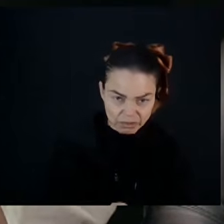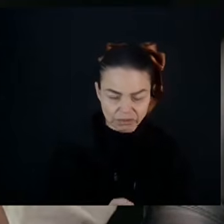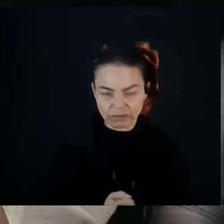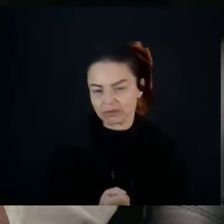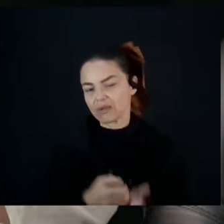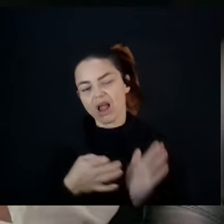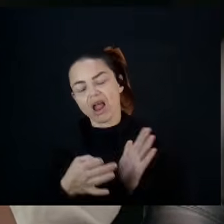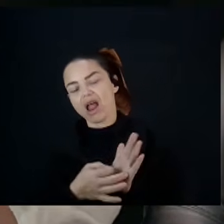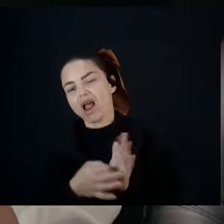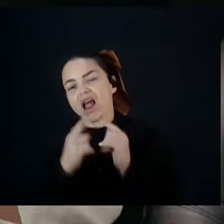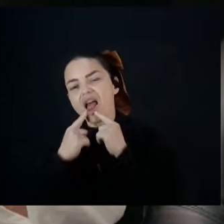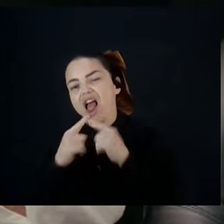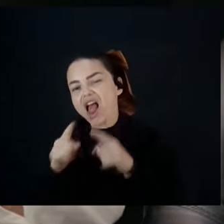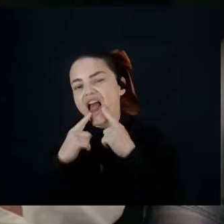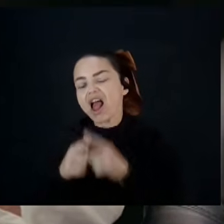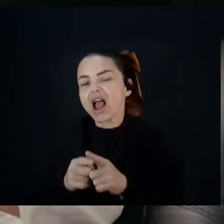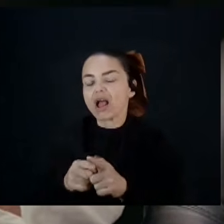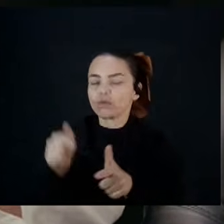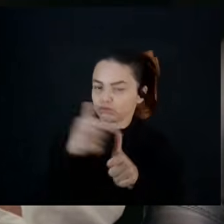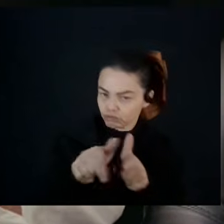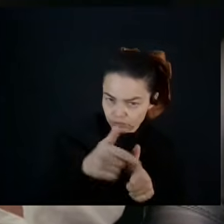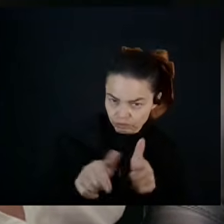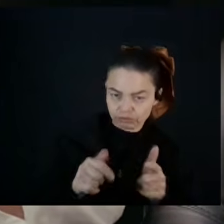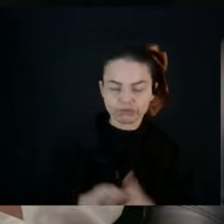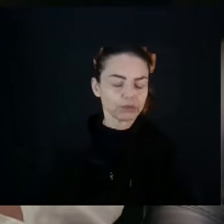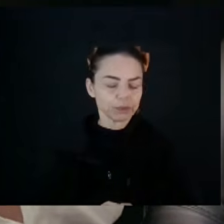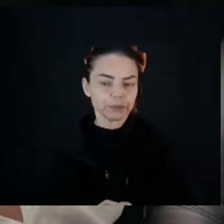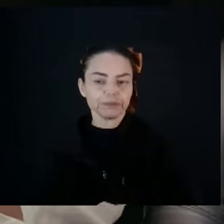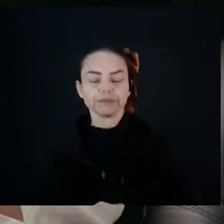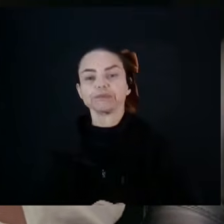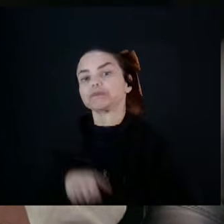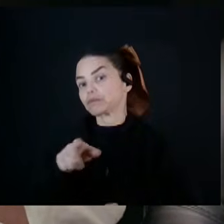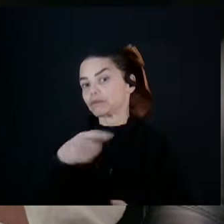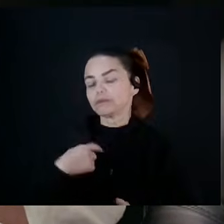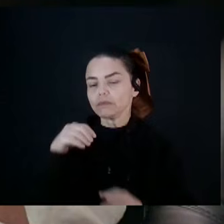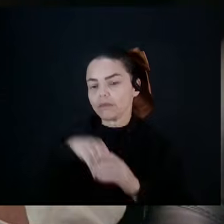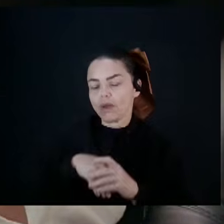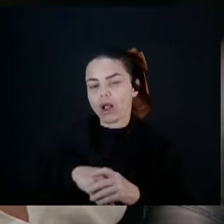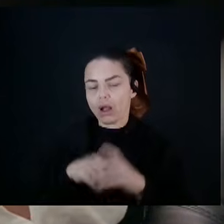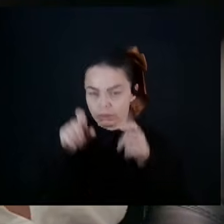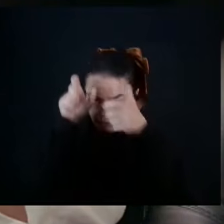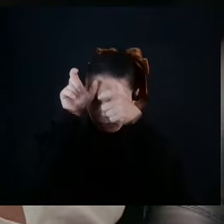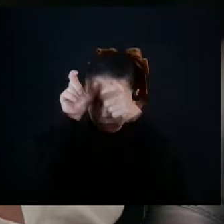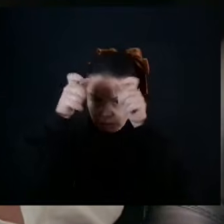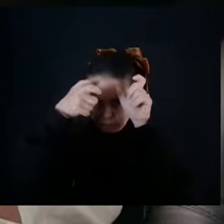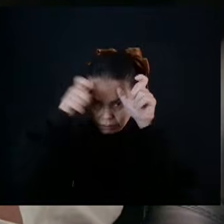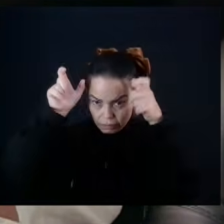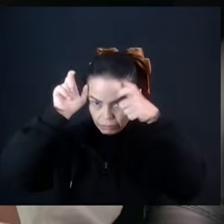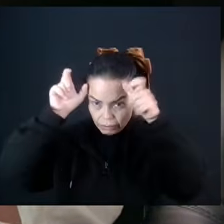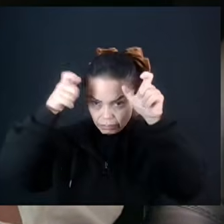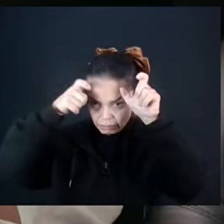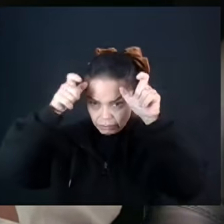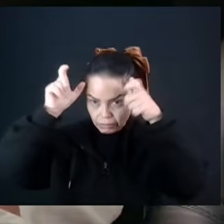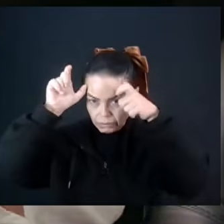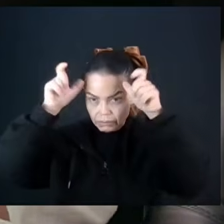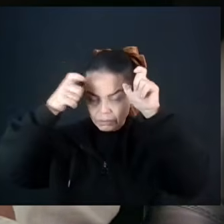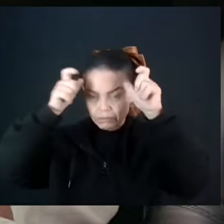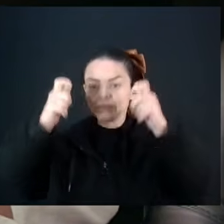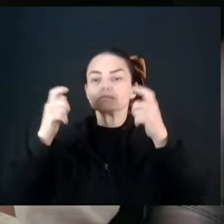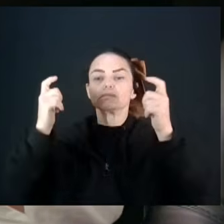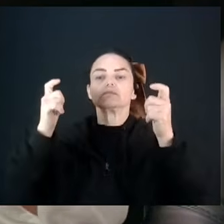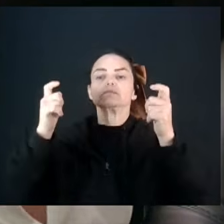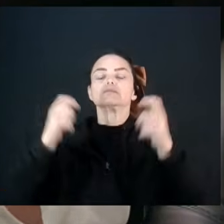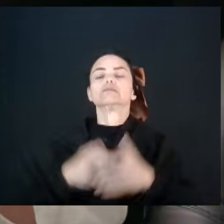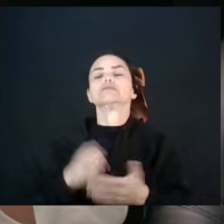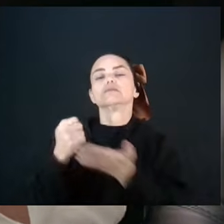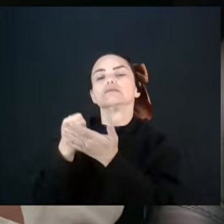para dizer que isso é um problema, ela não veio dizer que você está dentro de um transtorno, não é isso. A psicologia, ela veio para ajudar,